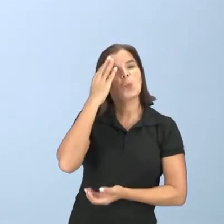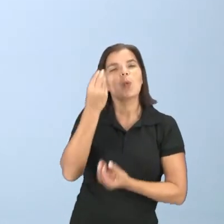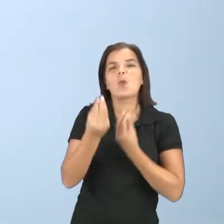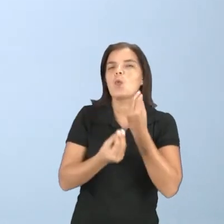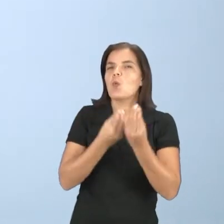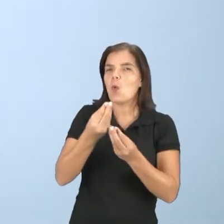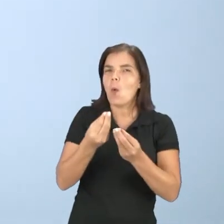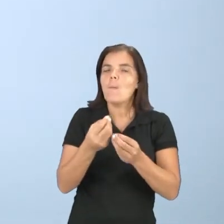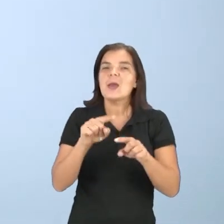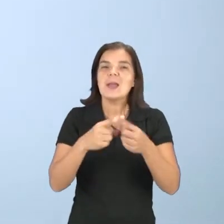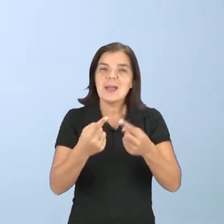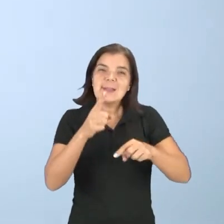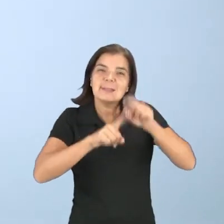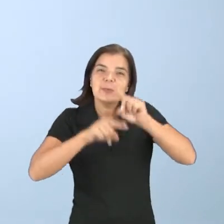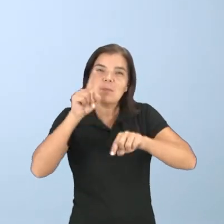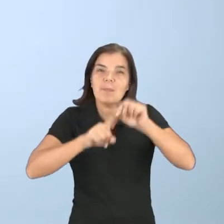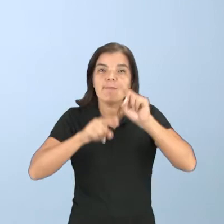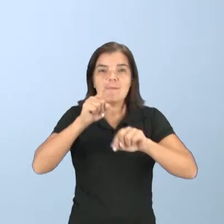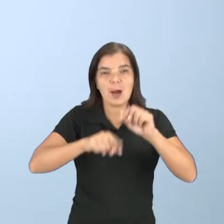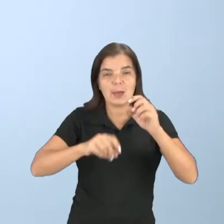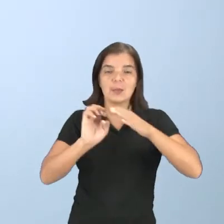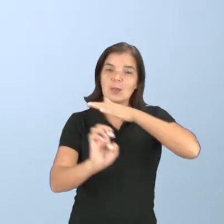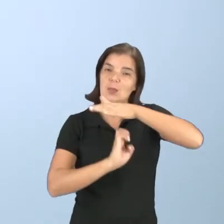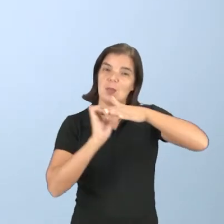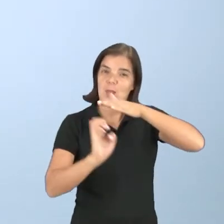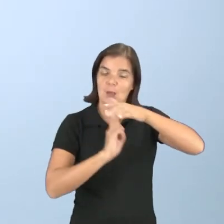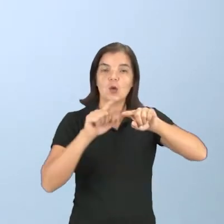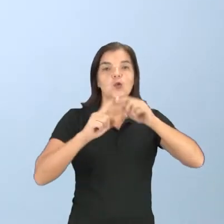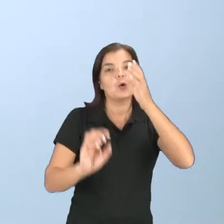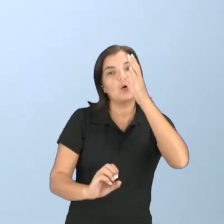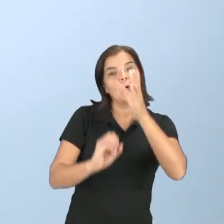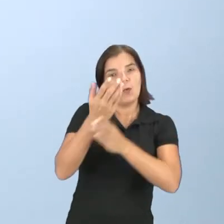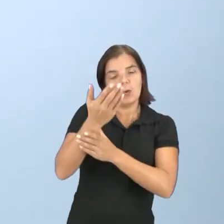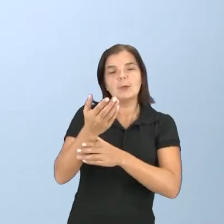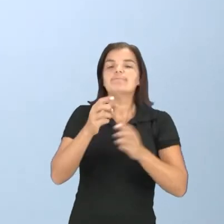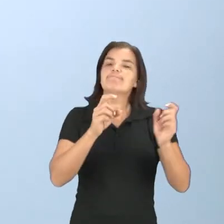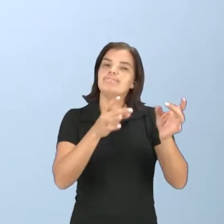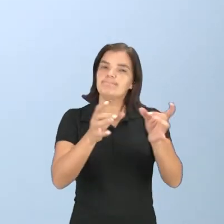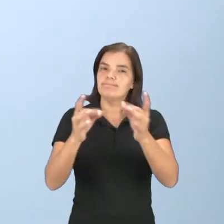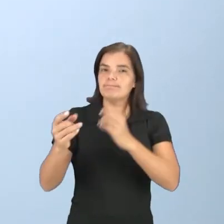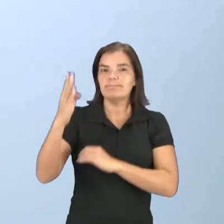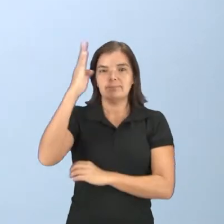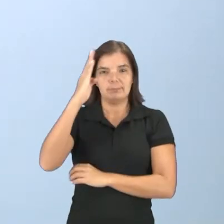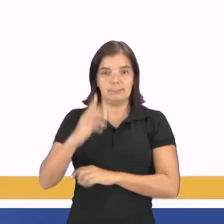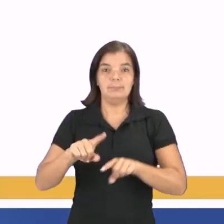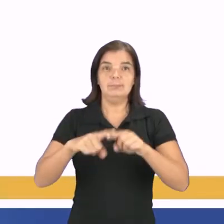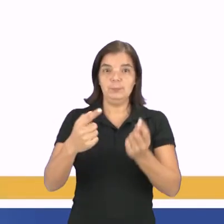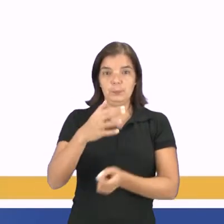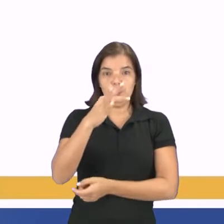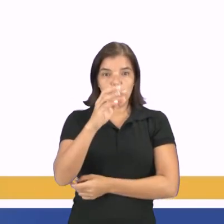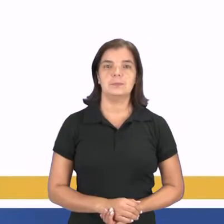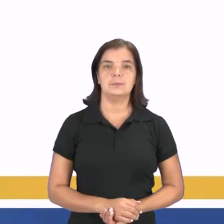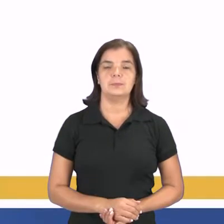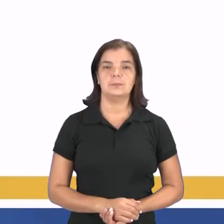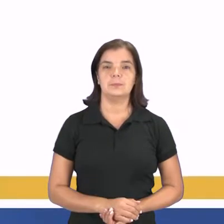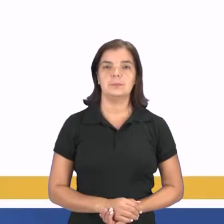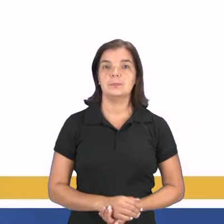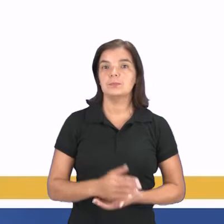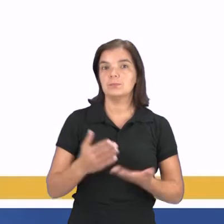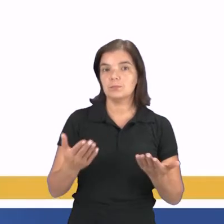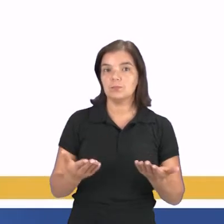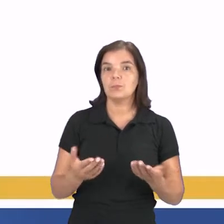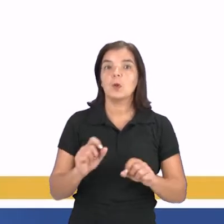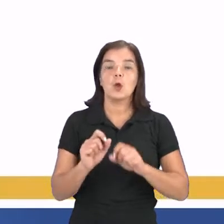este aparelho que revolucionou a indústria fonográfica e deu origem a esse mercado no Brasil, que é o fonógrafo.